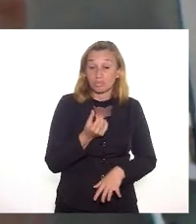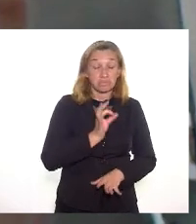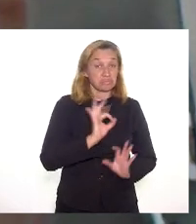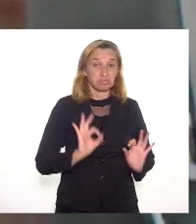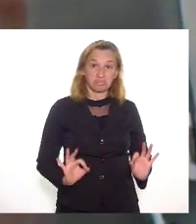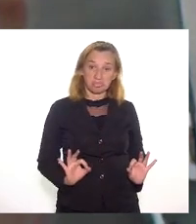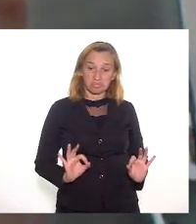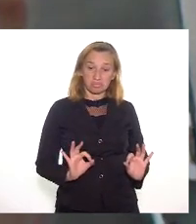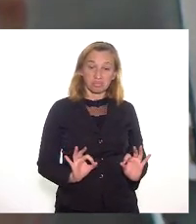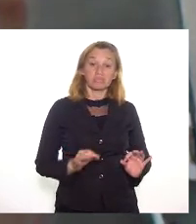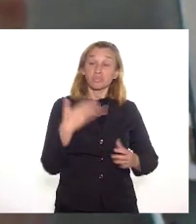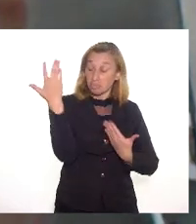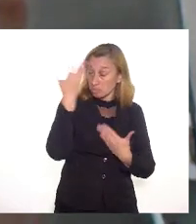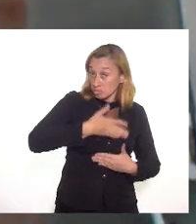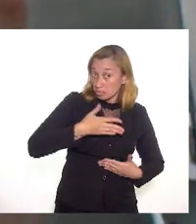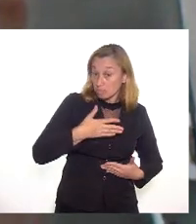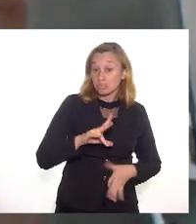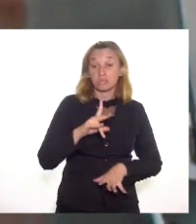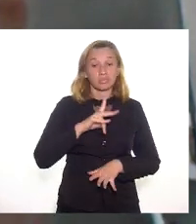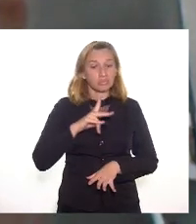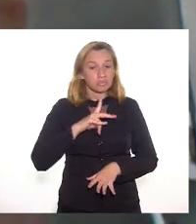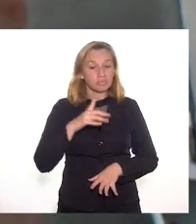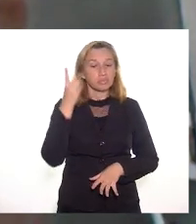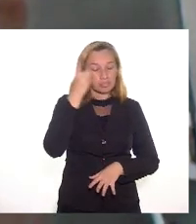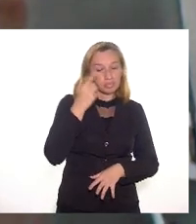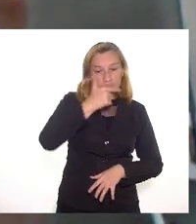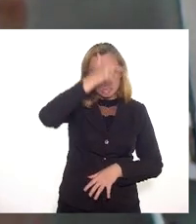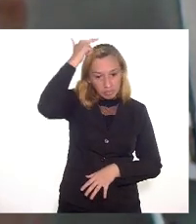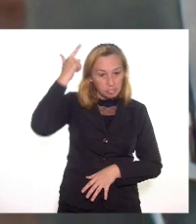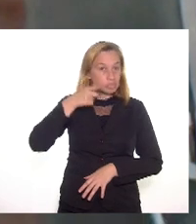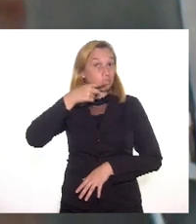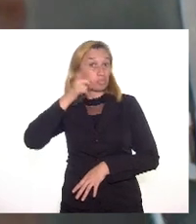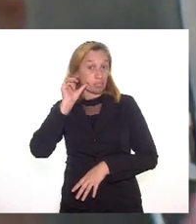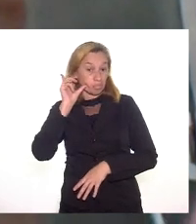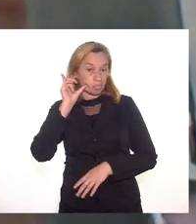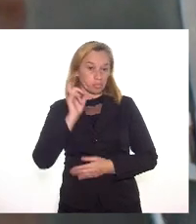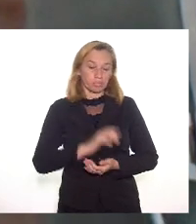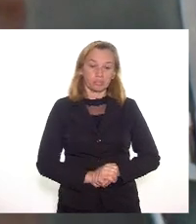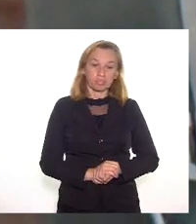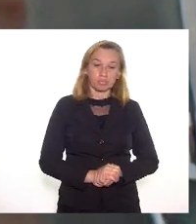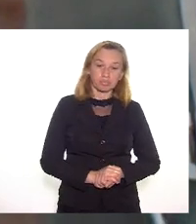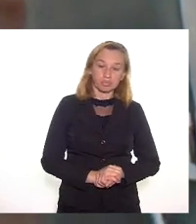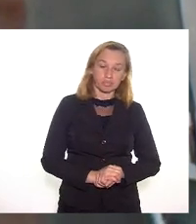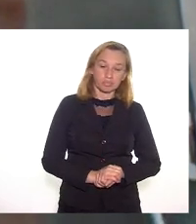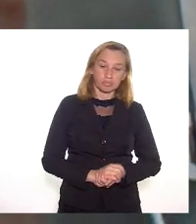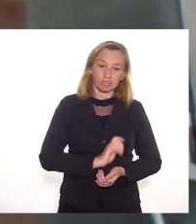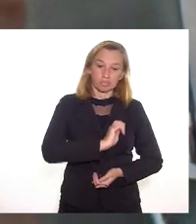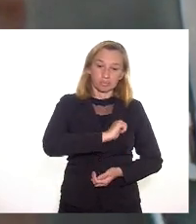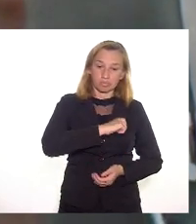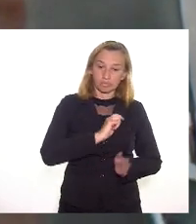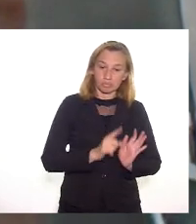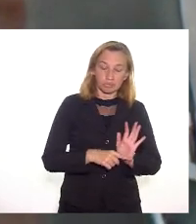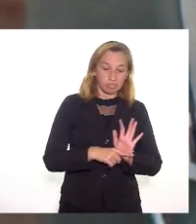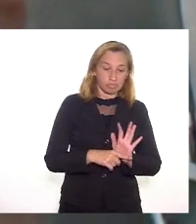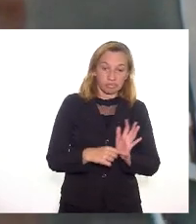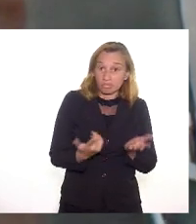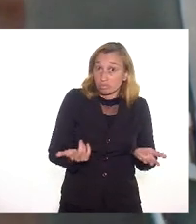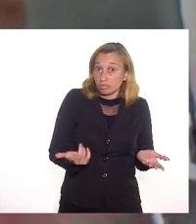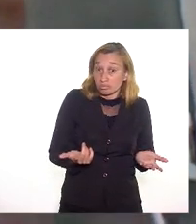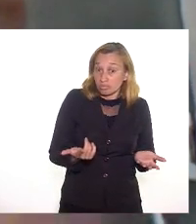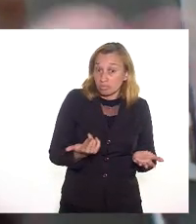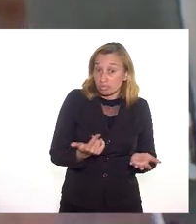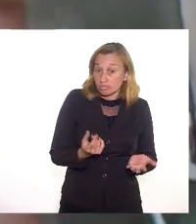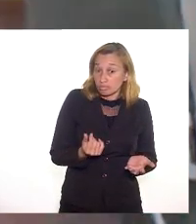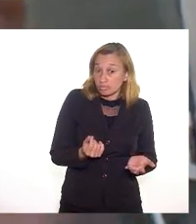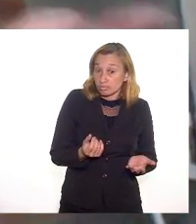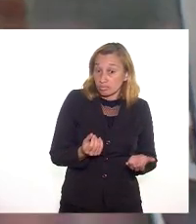Porque foi comprovado pelo próprio Luiz Paulo na apresentação ontem que o regime de reputação fiscal está hiponutriz aí. Nós não sabíamos se